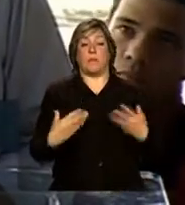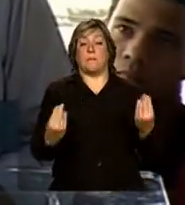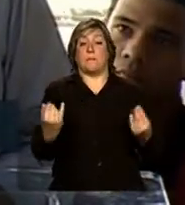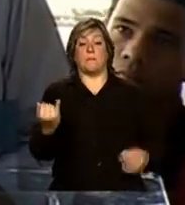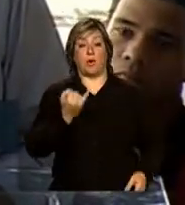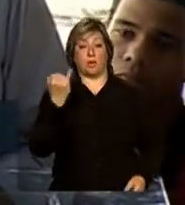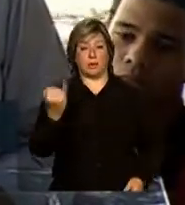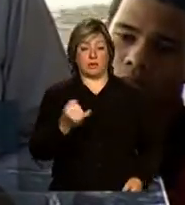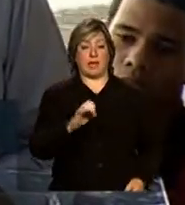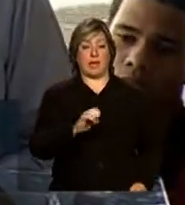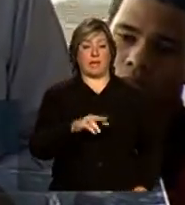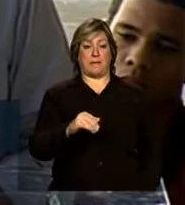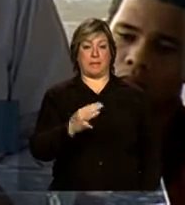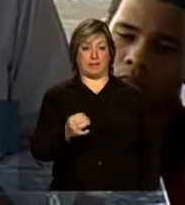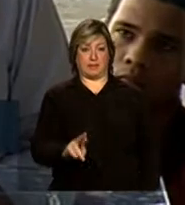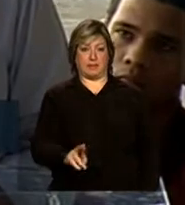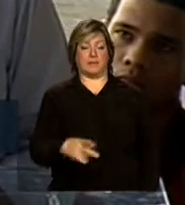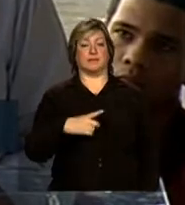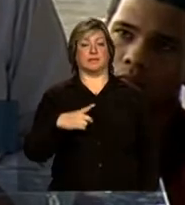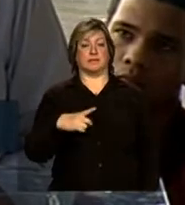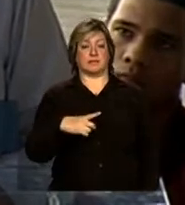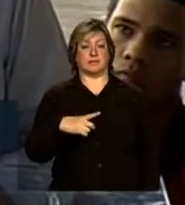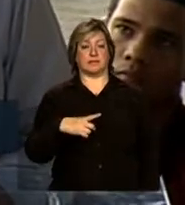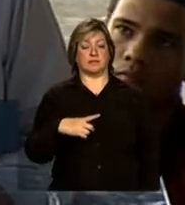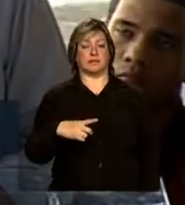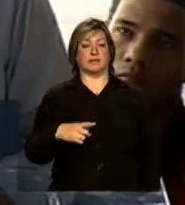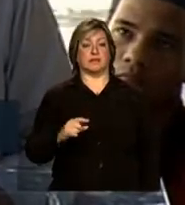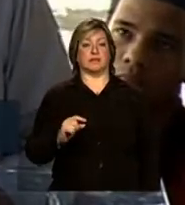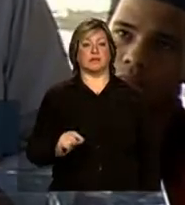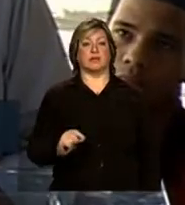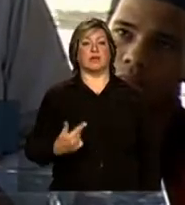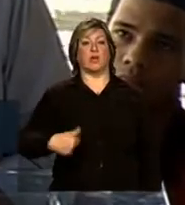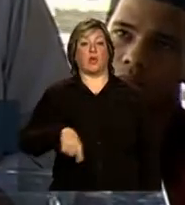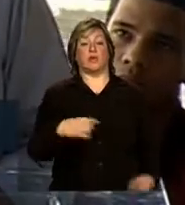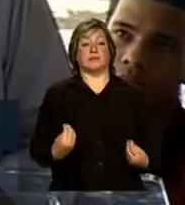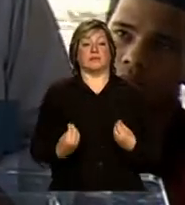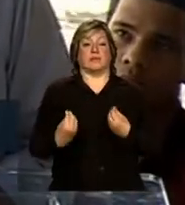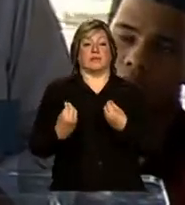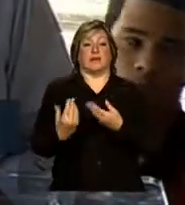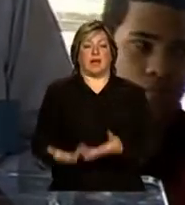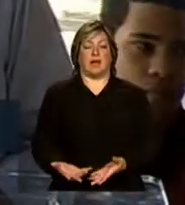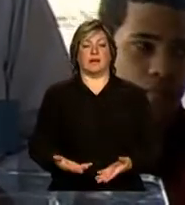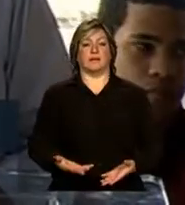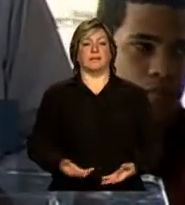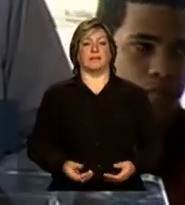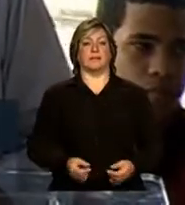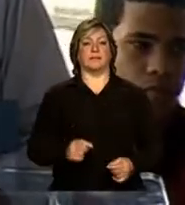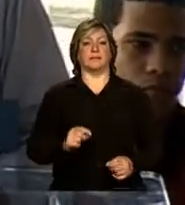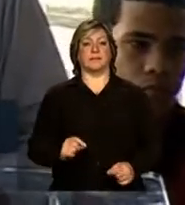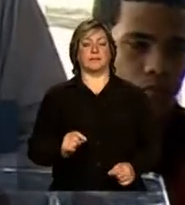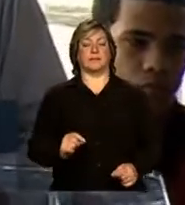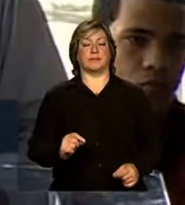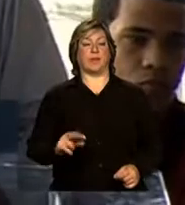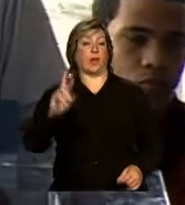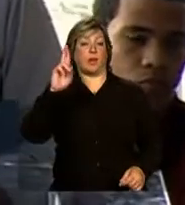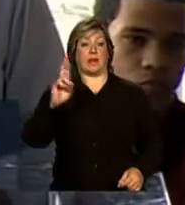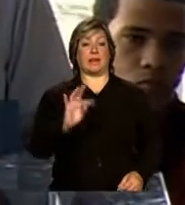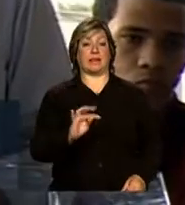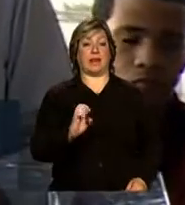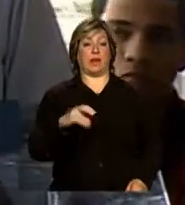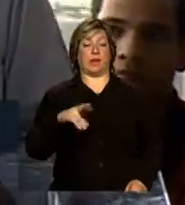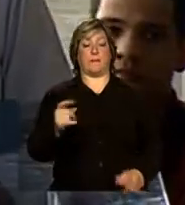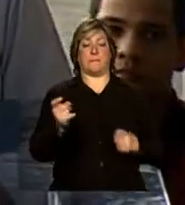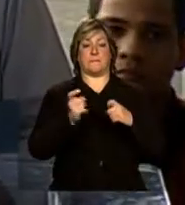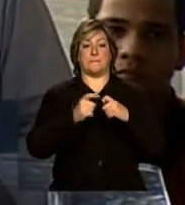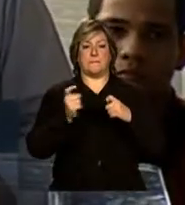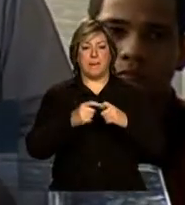para nós um é da Emater nosso aqui nos fornece o responsável técnico o médico